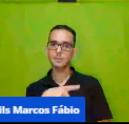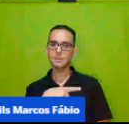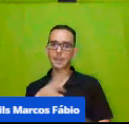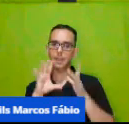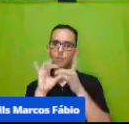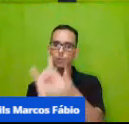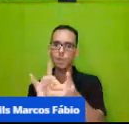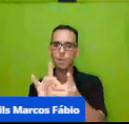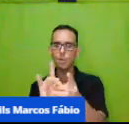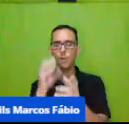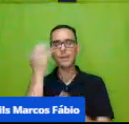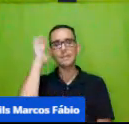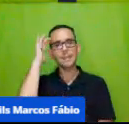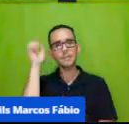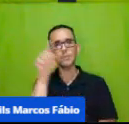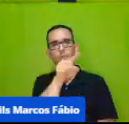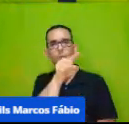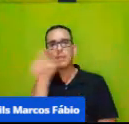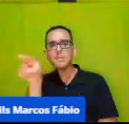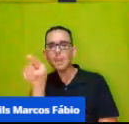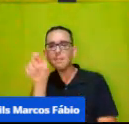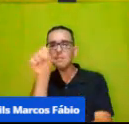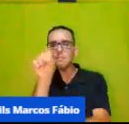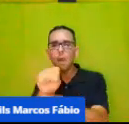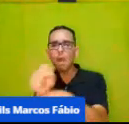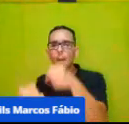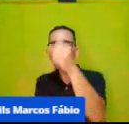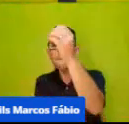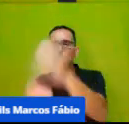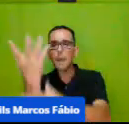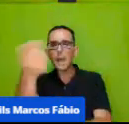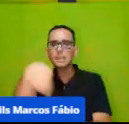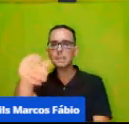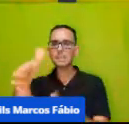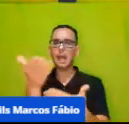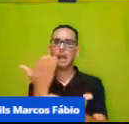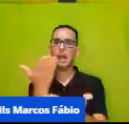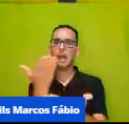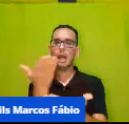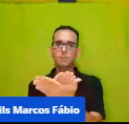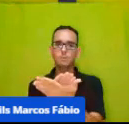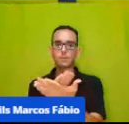entende o que vocês estão esperando que aconteça aqui em sala de aula. Então esse diálogo para nós